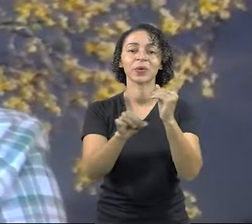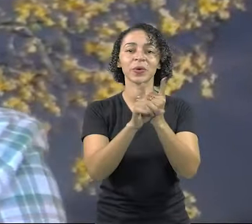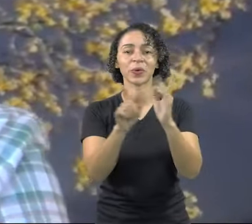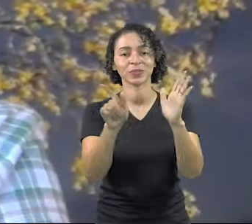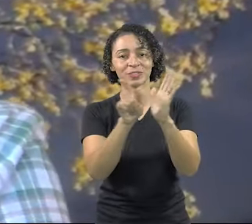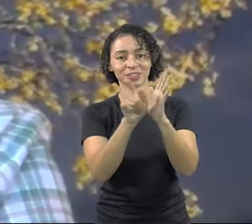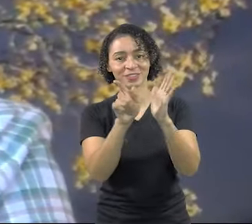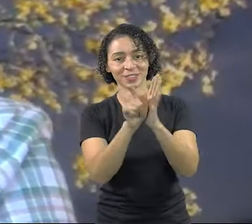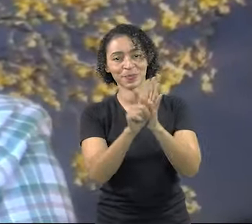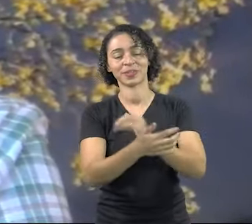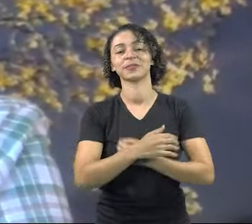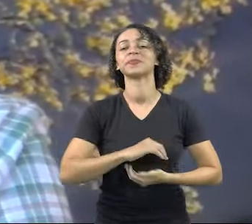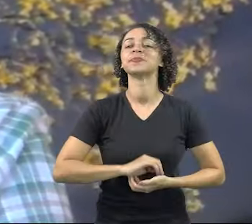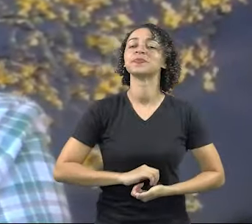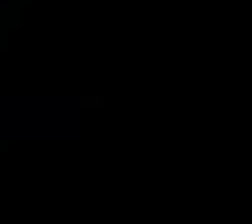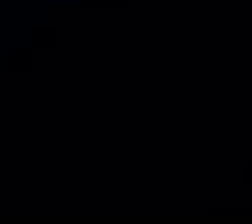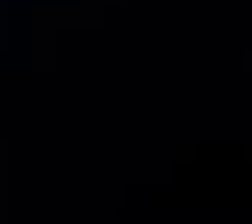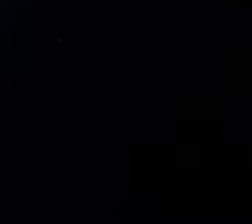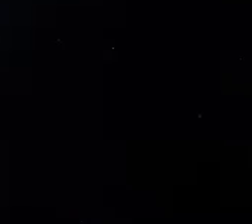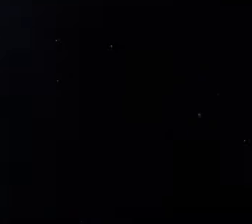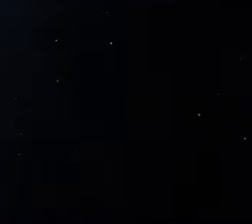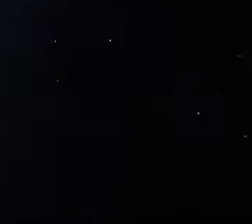próximo encontro no